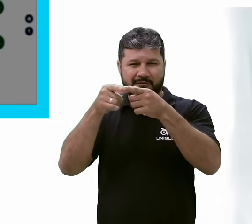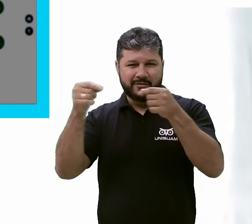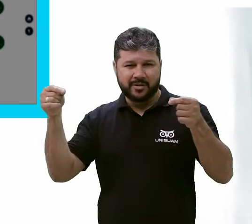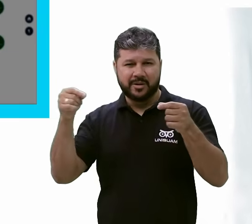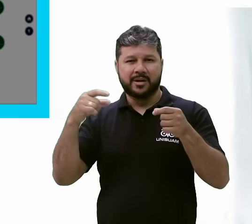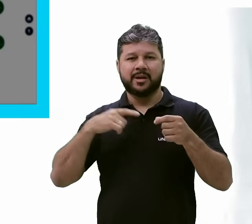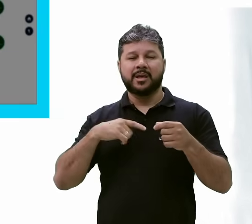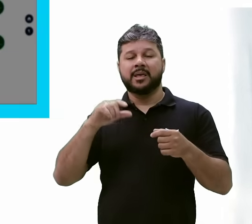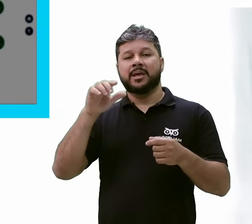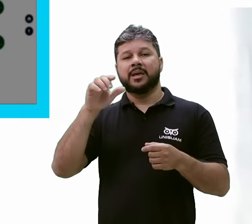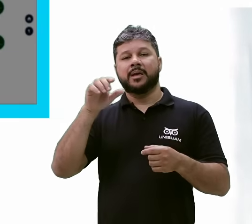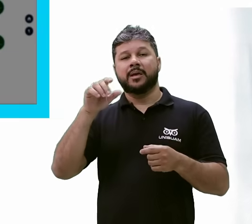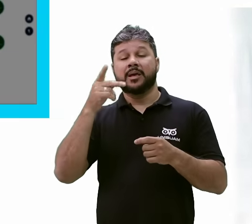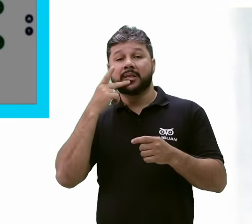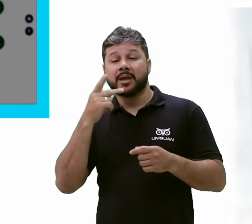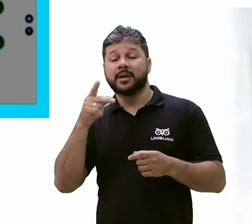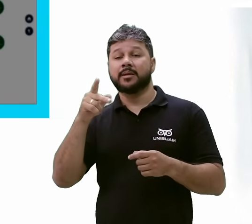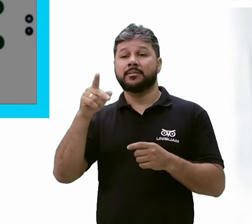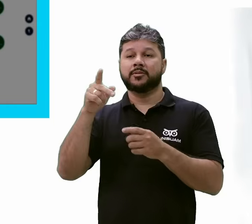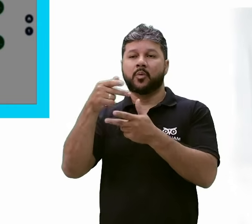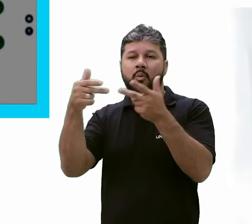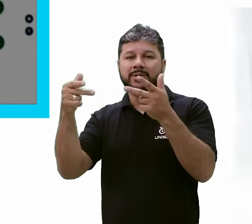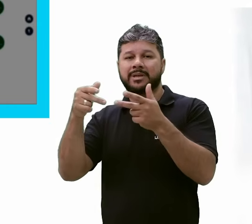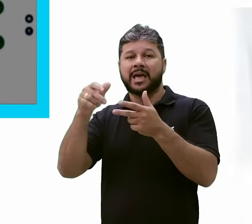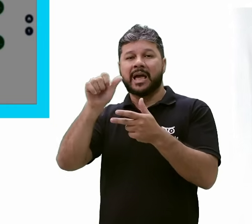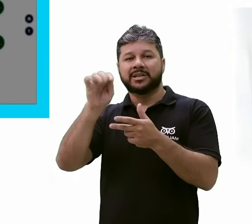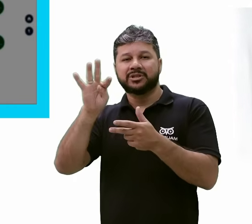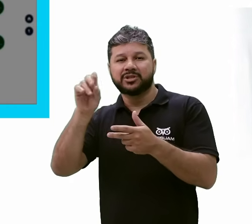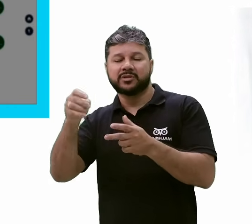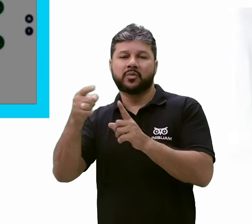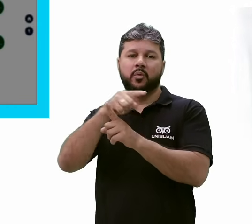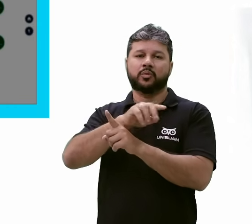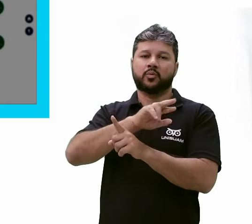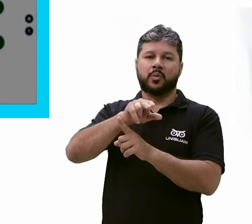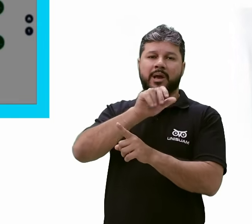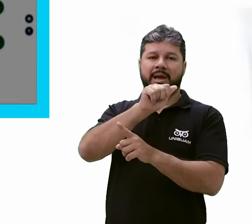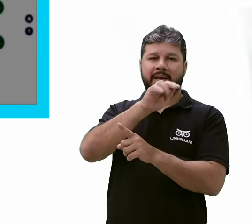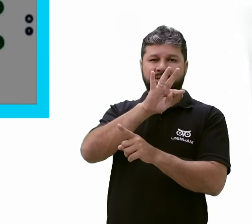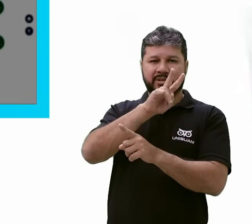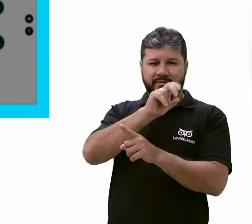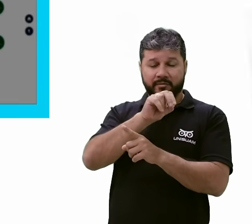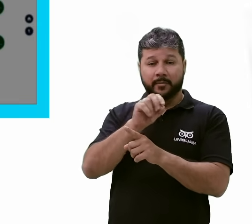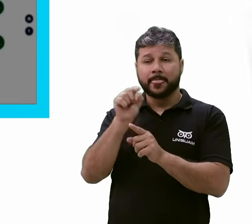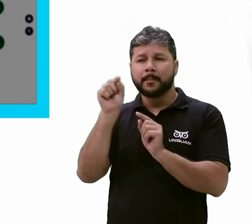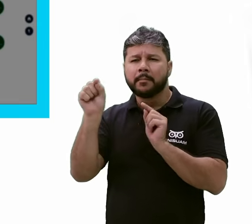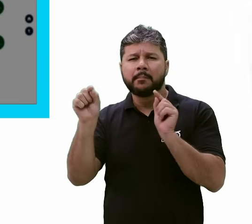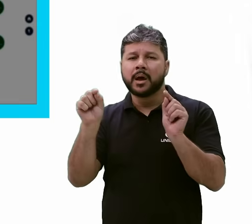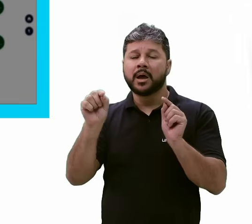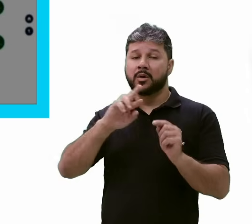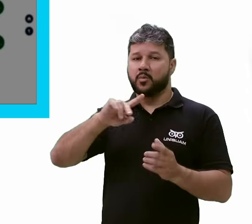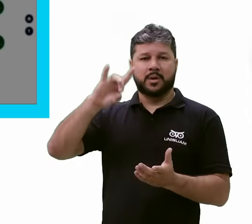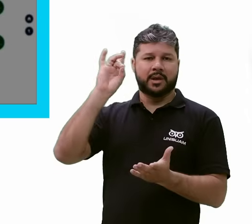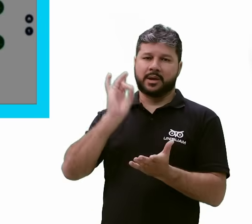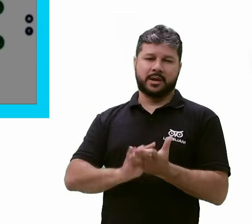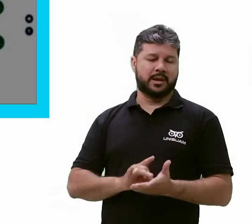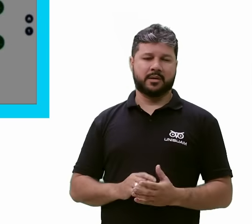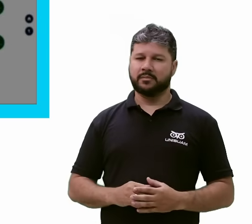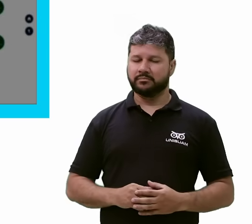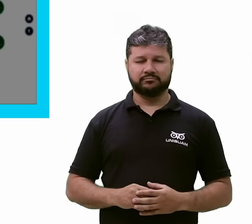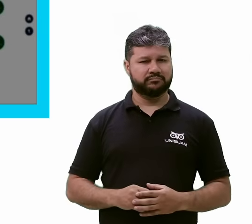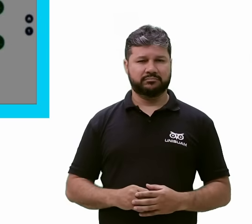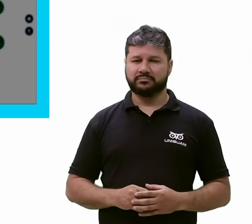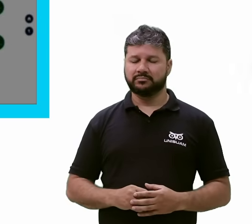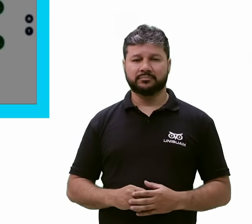ali, psicoativos e não psicoativos, tá? Isso, na verdade, não é real,